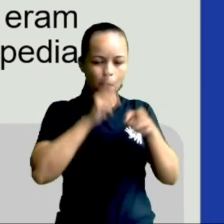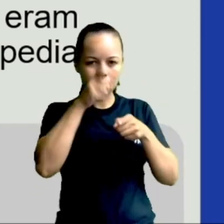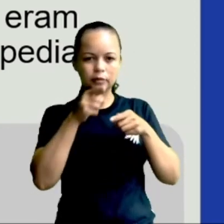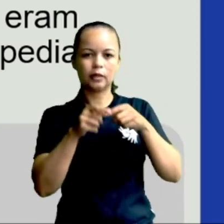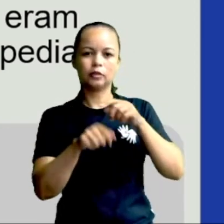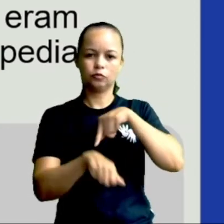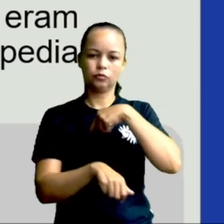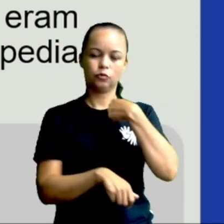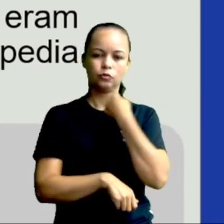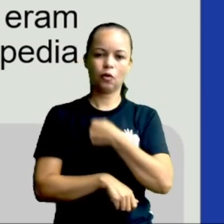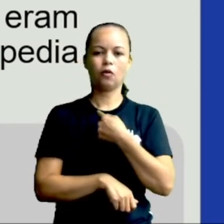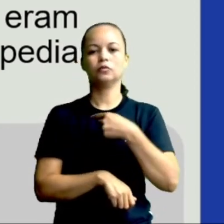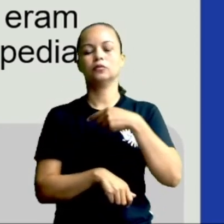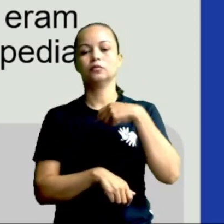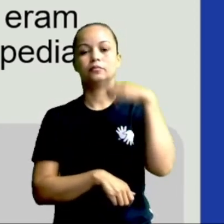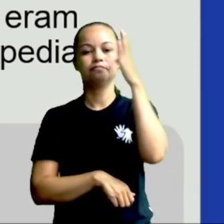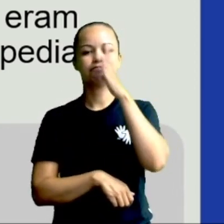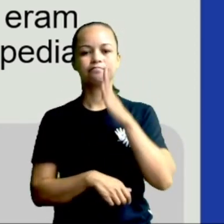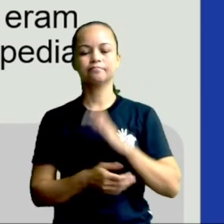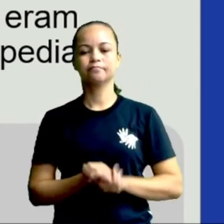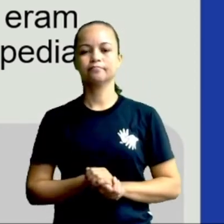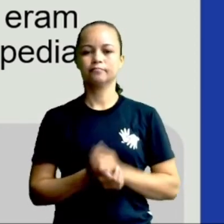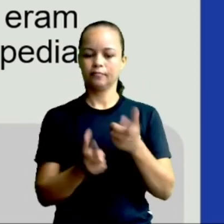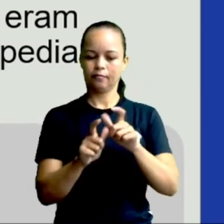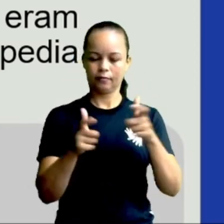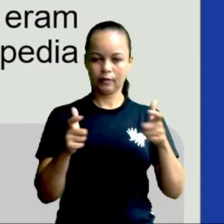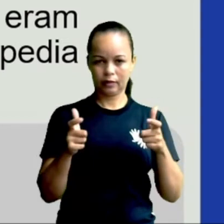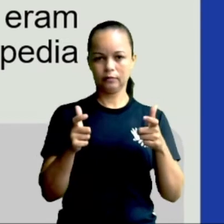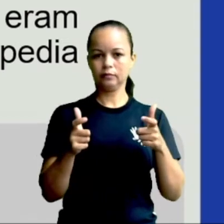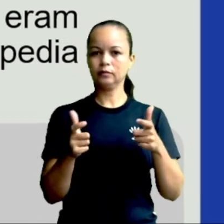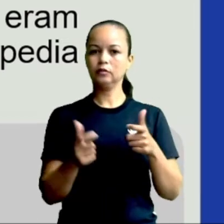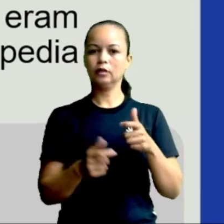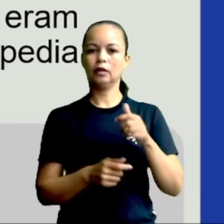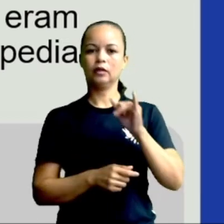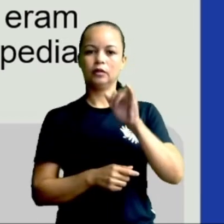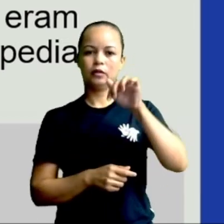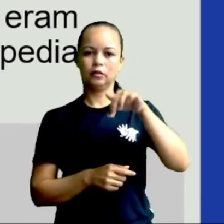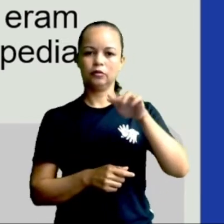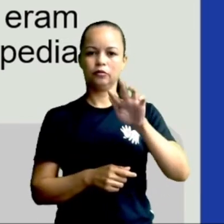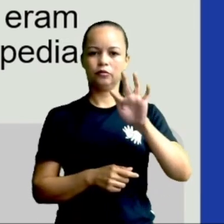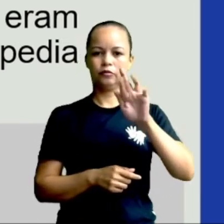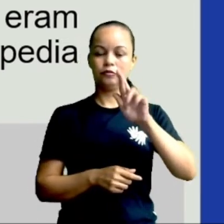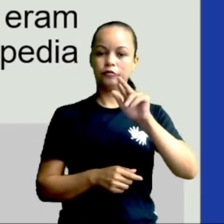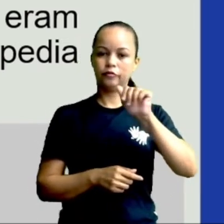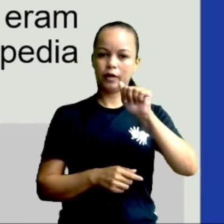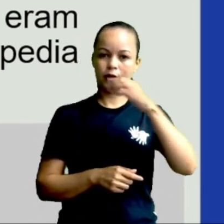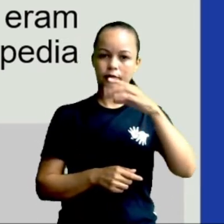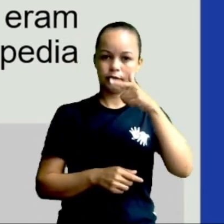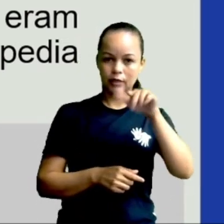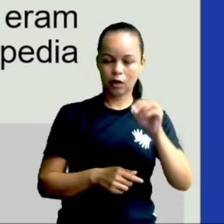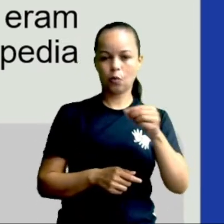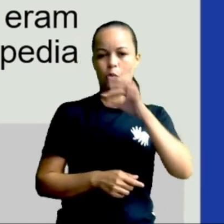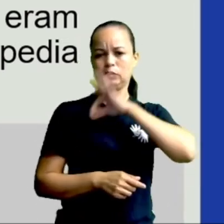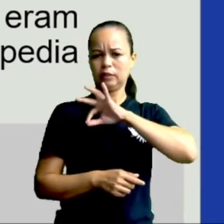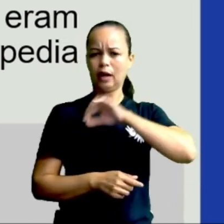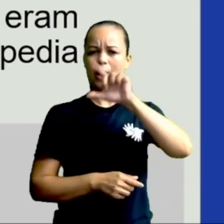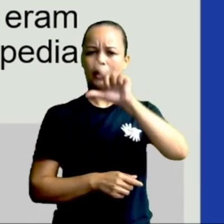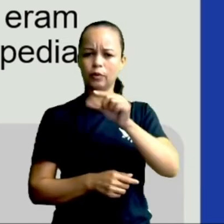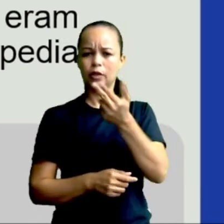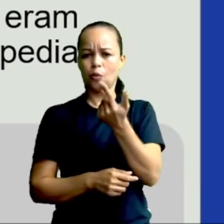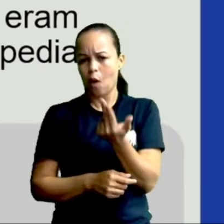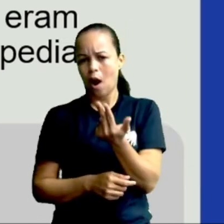nosso Brasil, tá? E o crescimento da inflação. Então, o salário continuou o mesmo, mas as